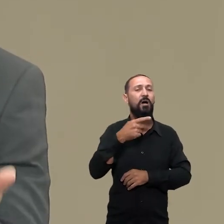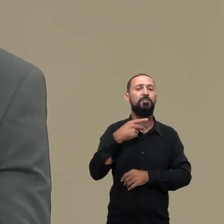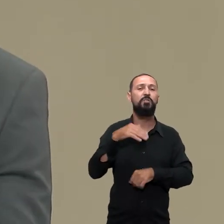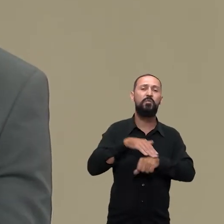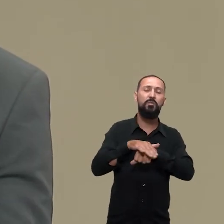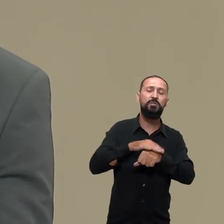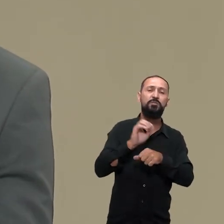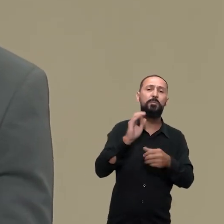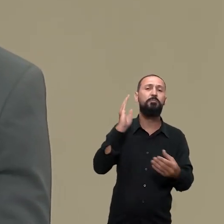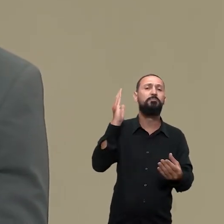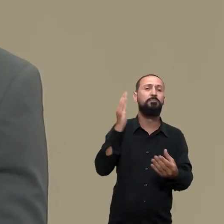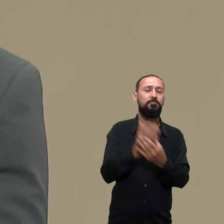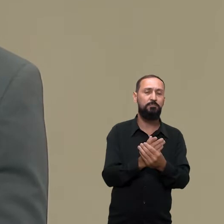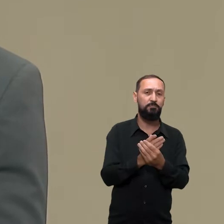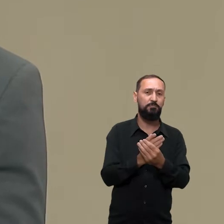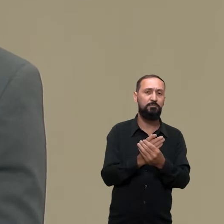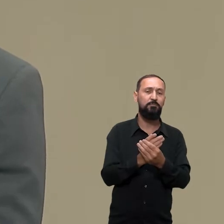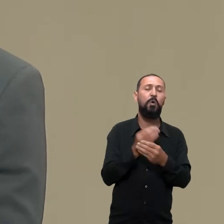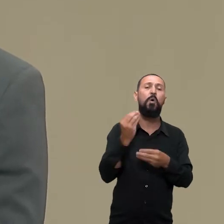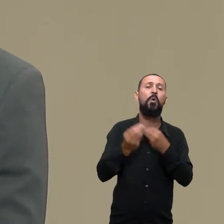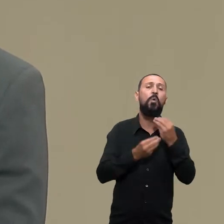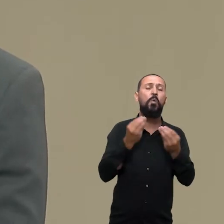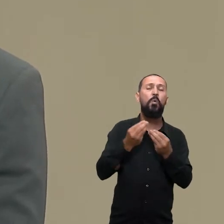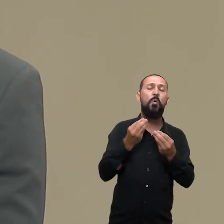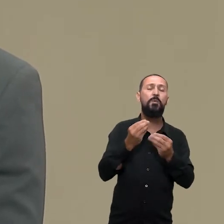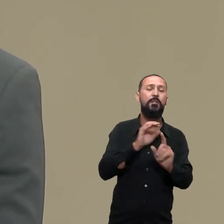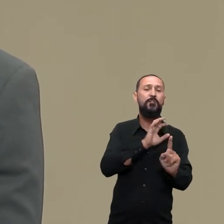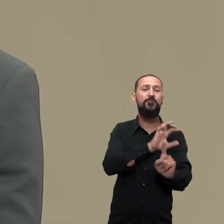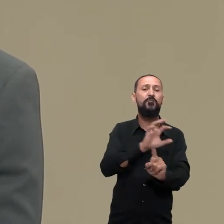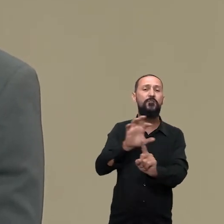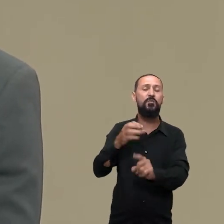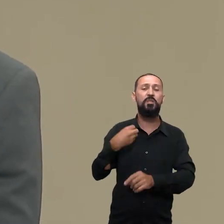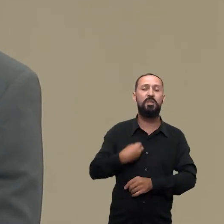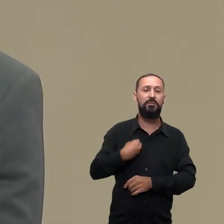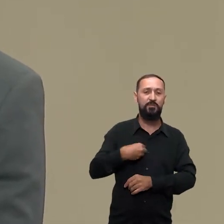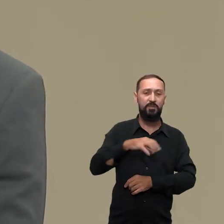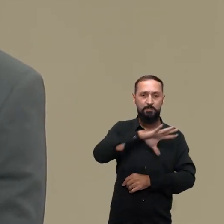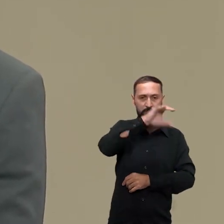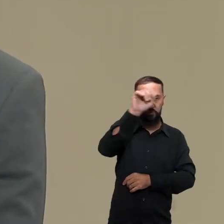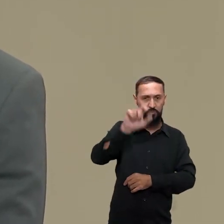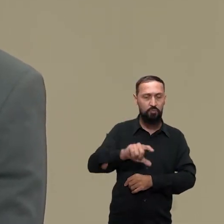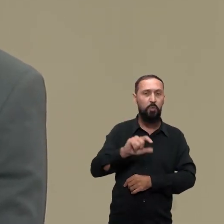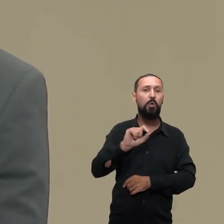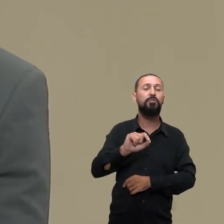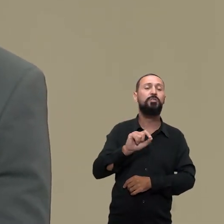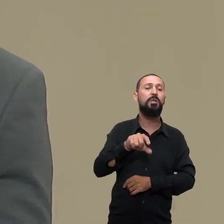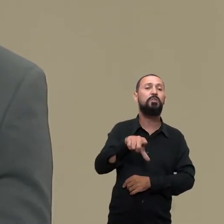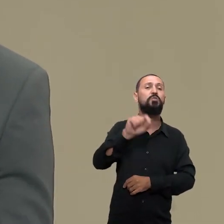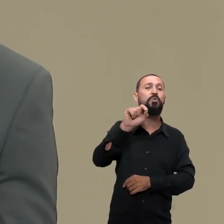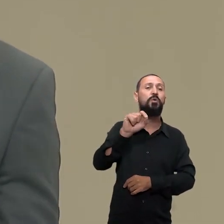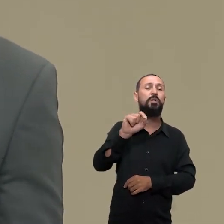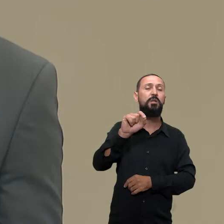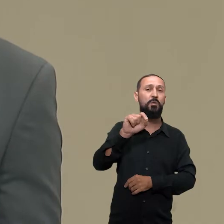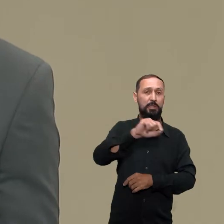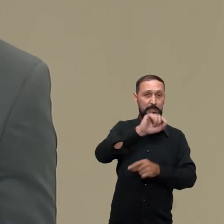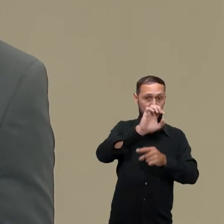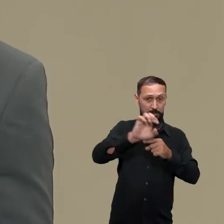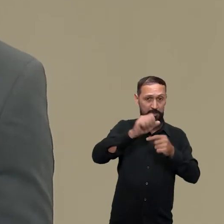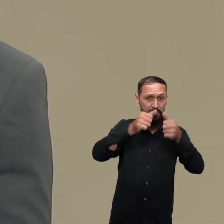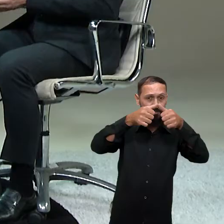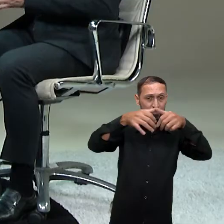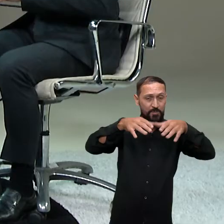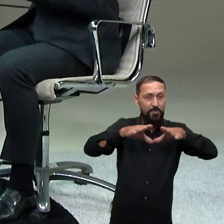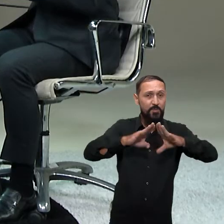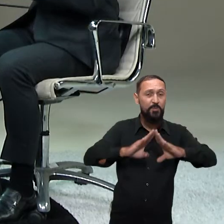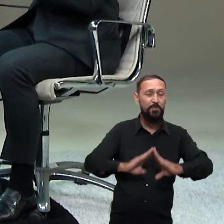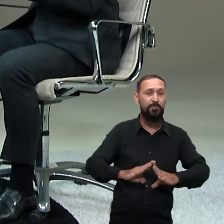gente falando aqui sobre as ações, como elas vão refletir efetivamente na vida do cidadão sul-mato-grossense ou de quem escolheu morar aqui no estado?